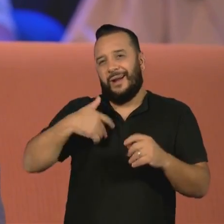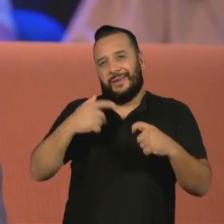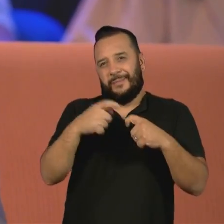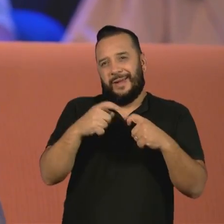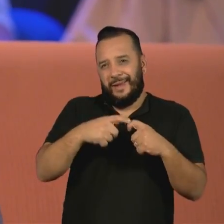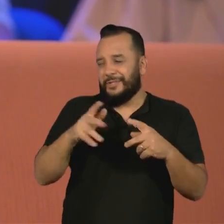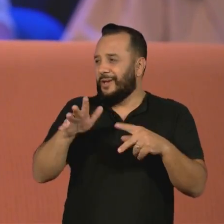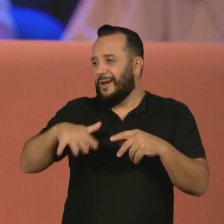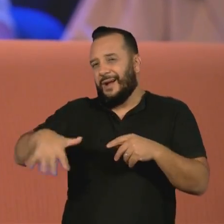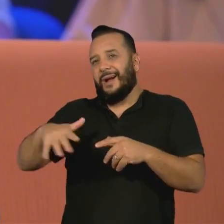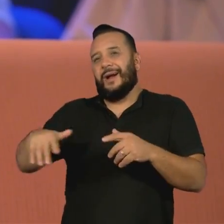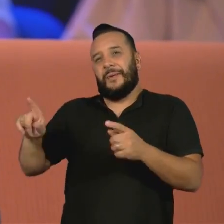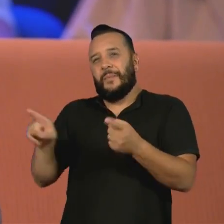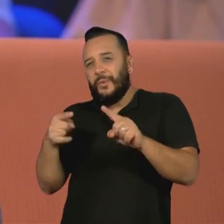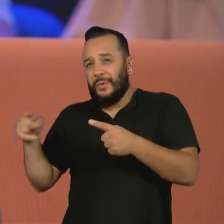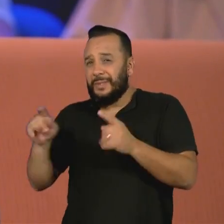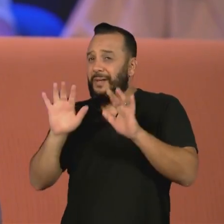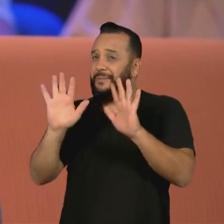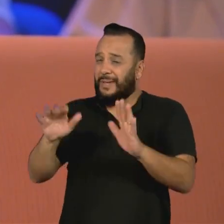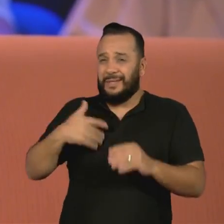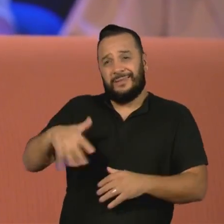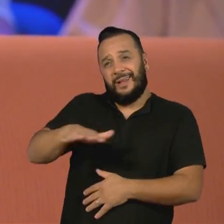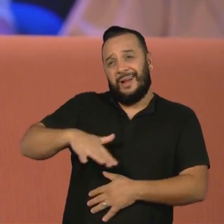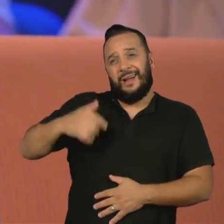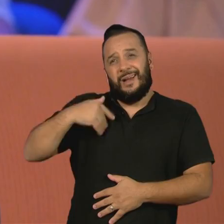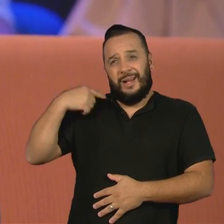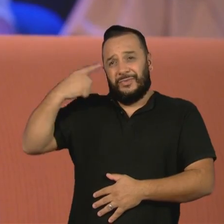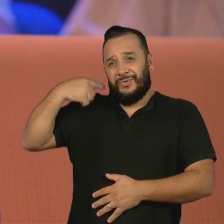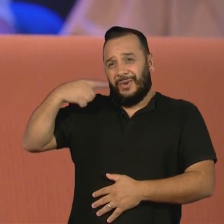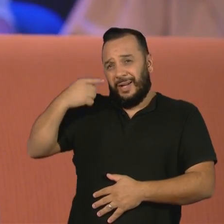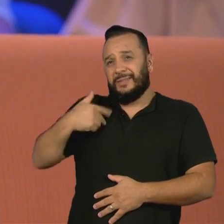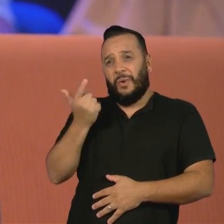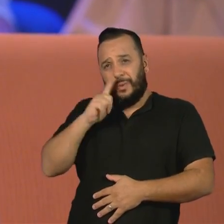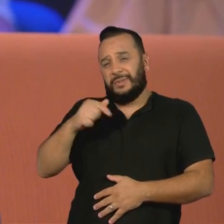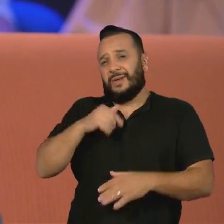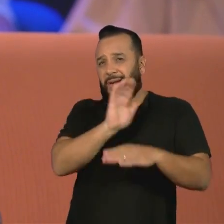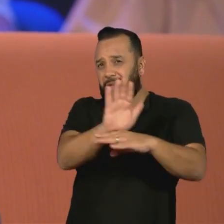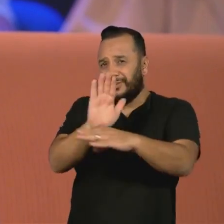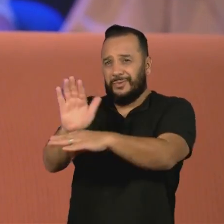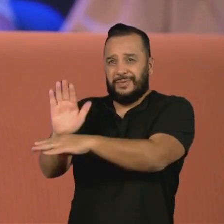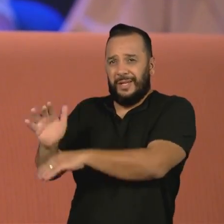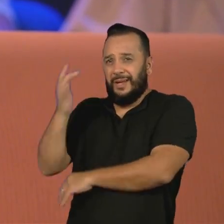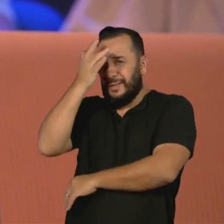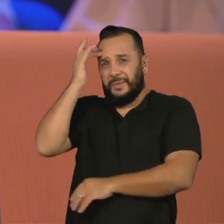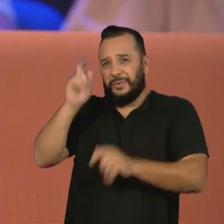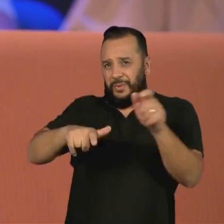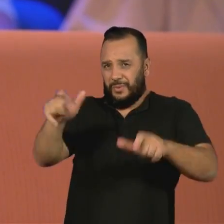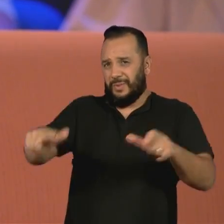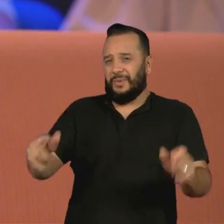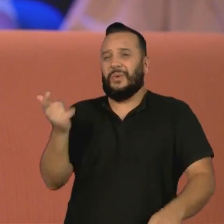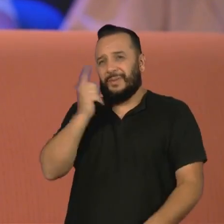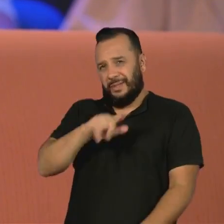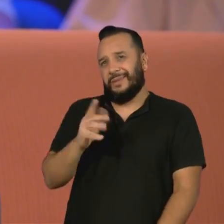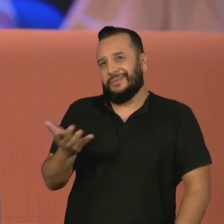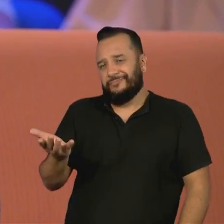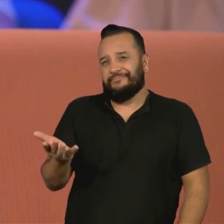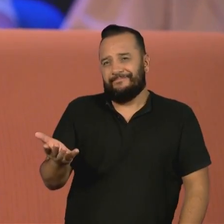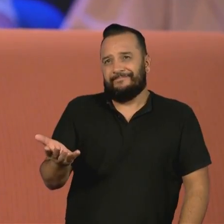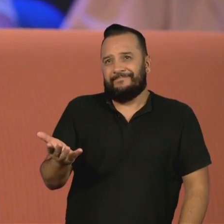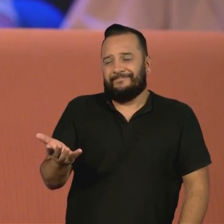direito você consegue de verdade fazer a diferença na vida de quem te procura com alguma questão. Isso é muito...